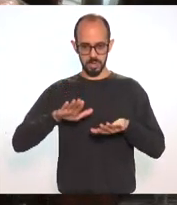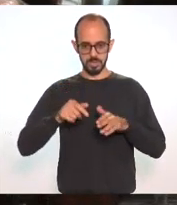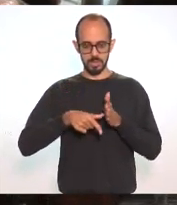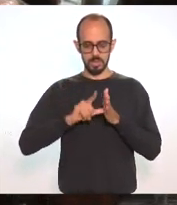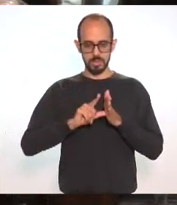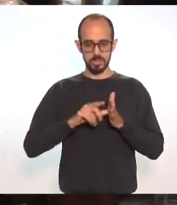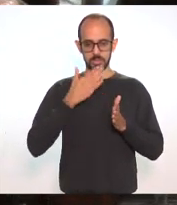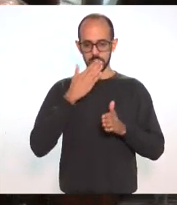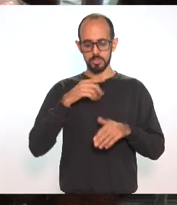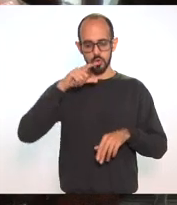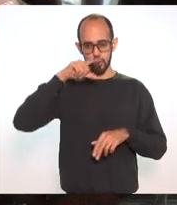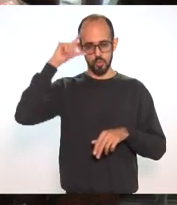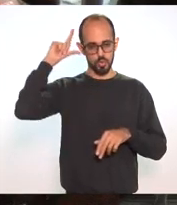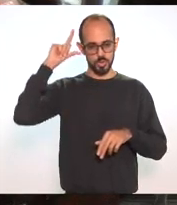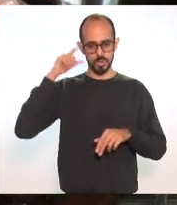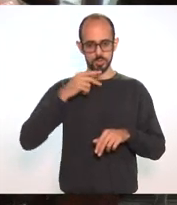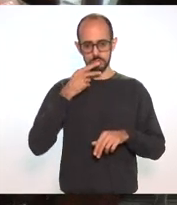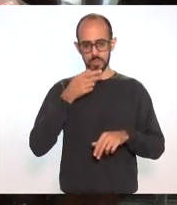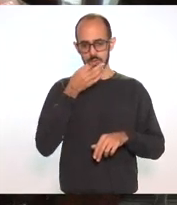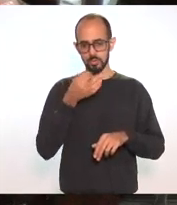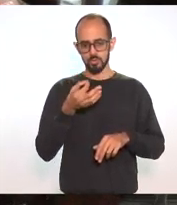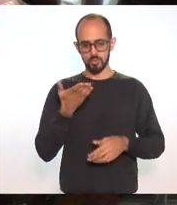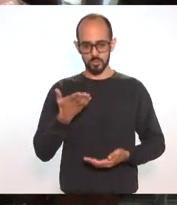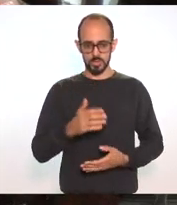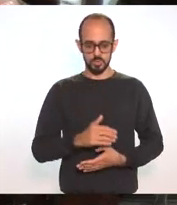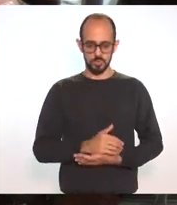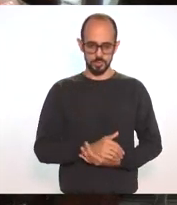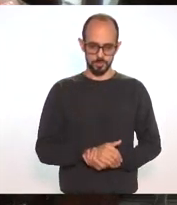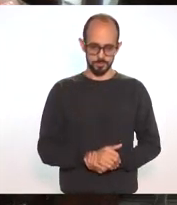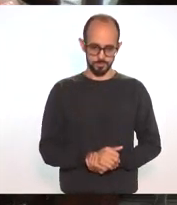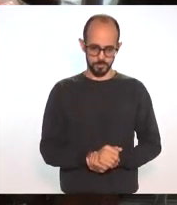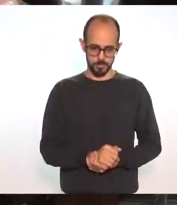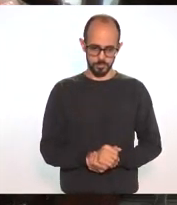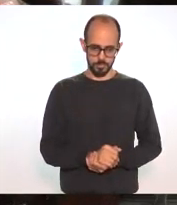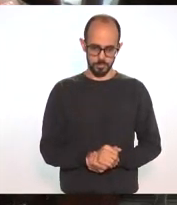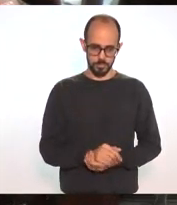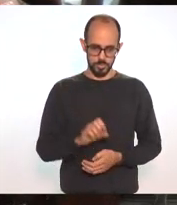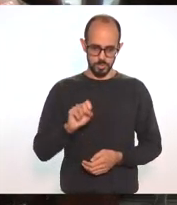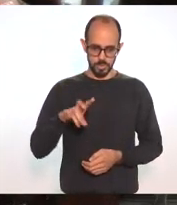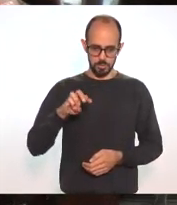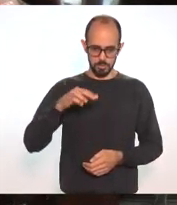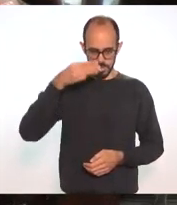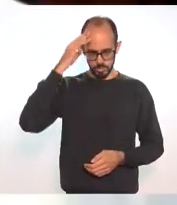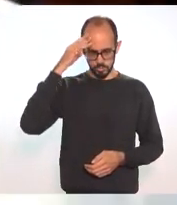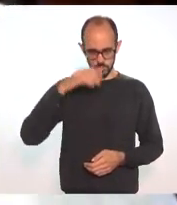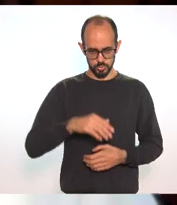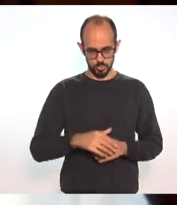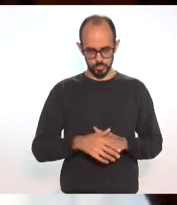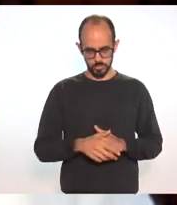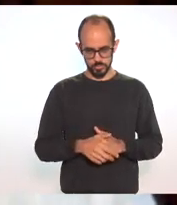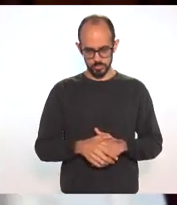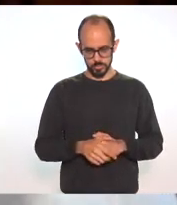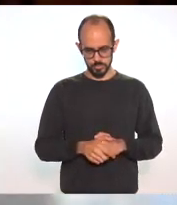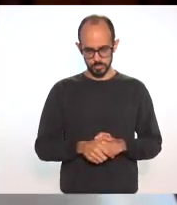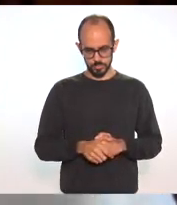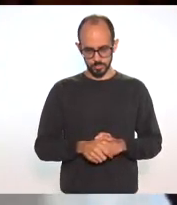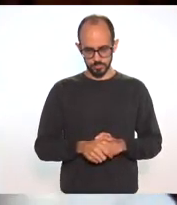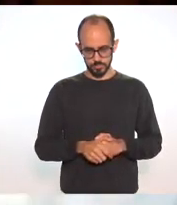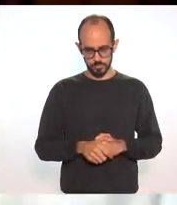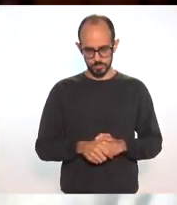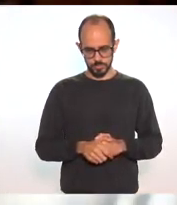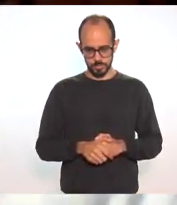para dar o parecer. Senhor presidente. Pode ser assim, Márcio? Presidente, eu só queria dizer, não há problema nenhum, Vossa